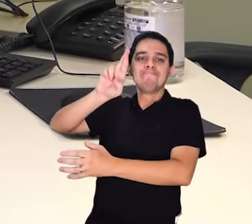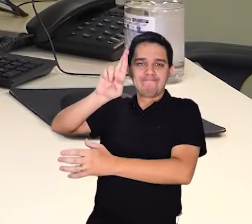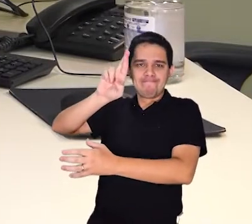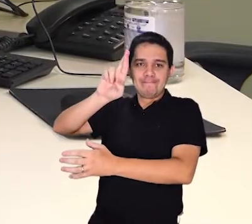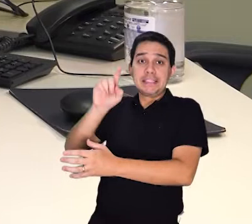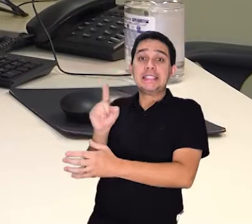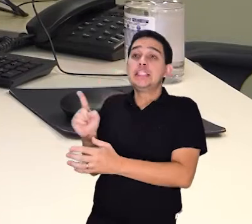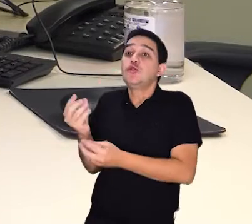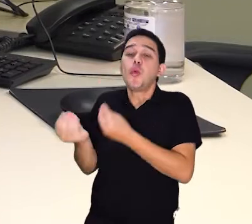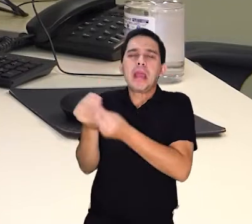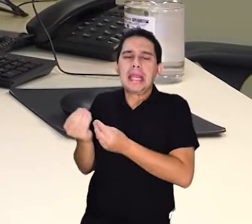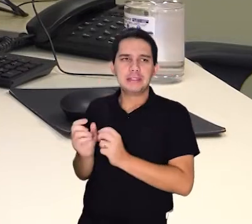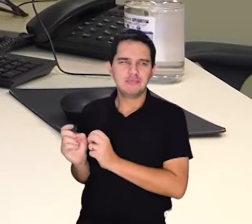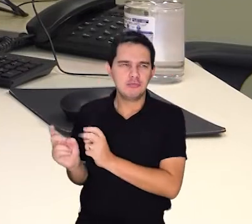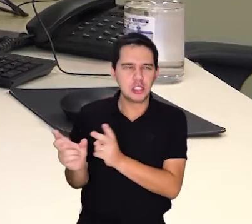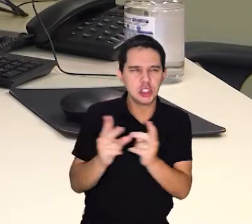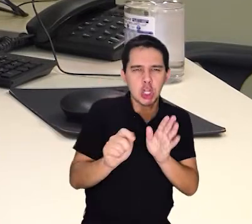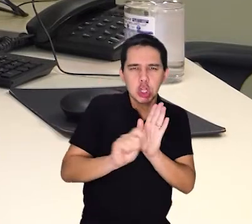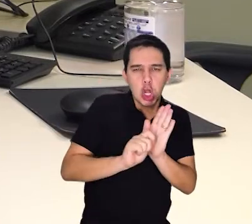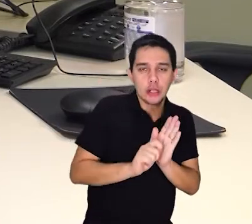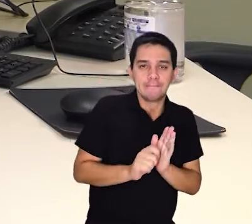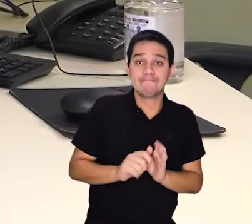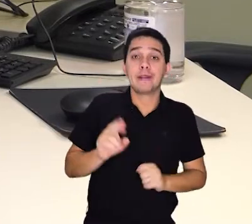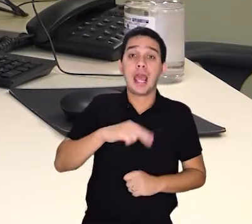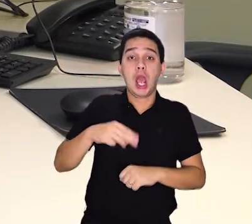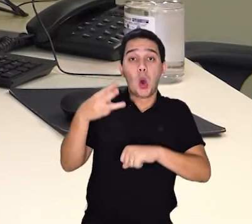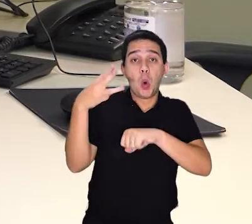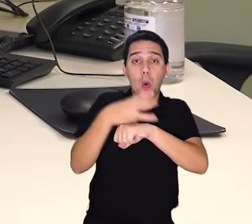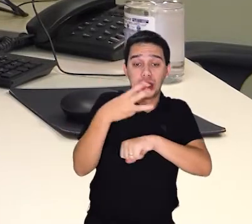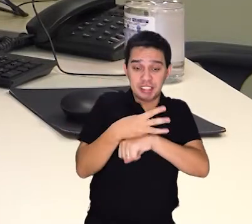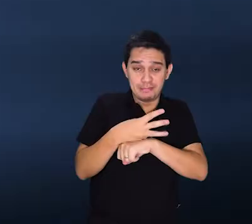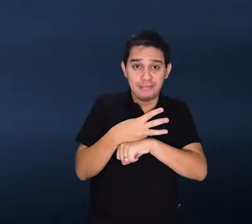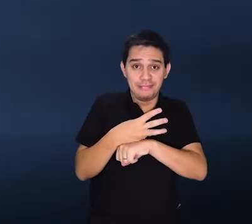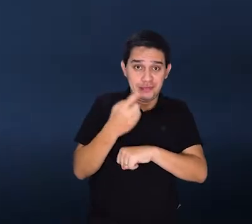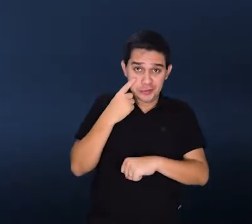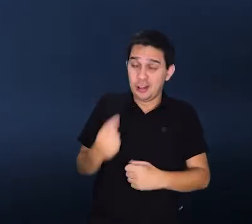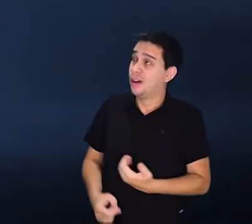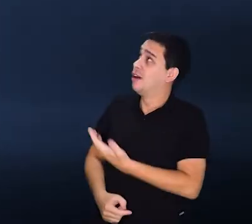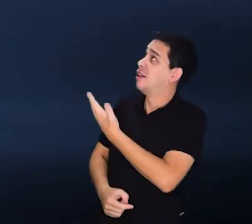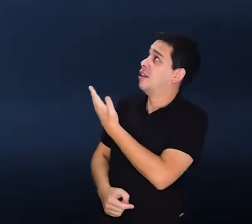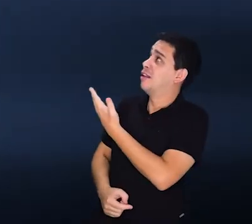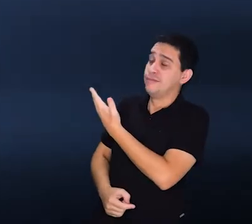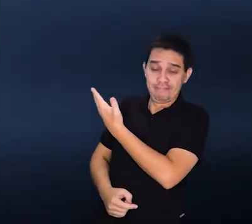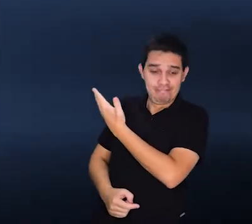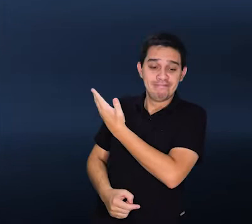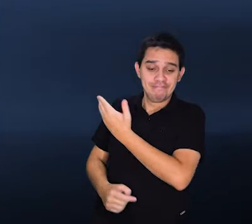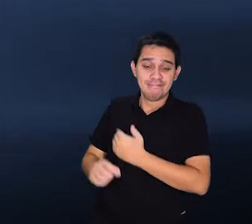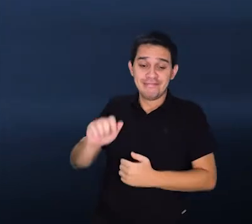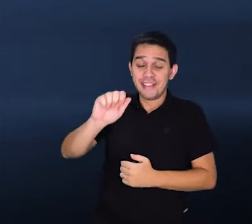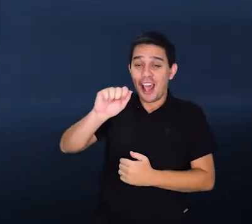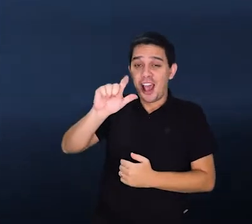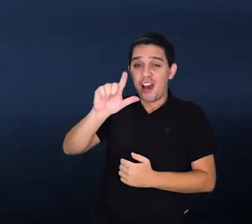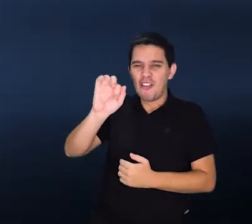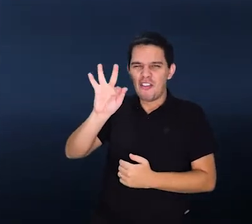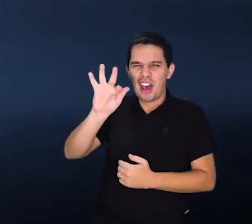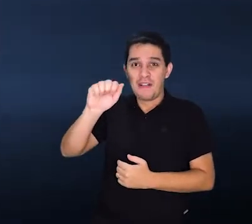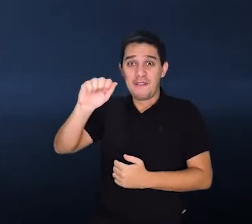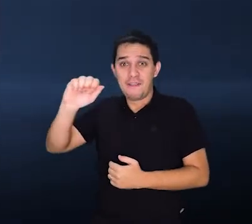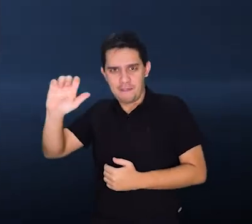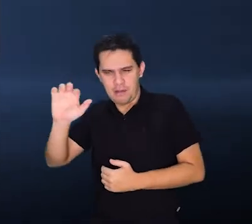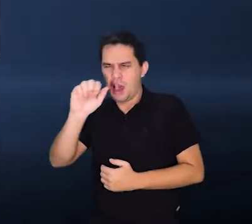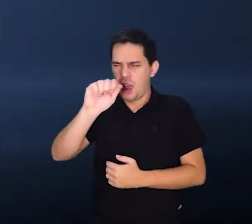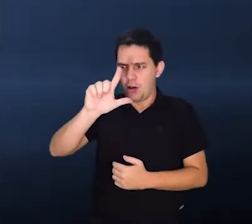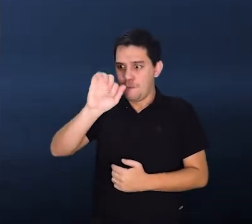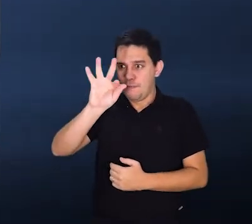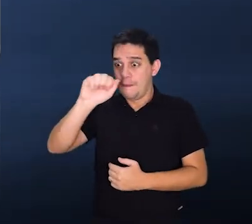de WhatsApp Business, uma conta comercial de WhatsApp, denominada Alfafa Batutinha PS Squad Drugs, que nada